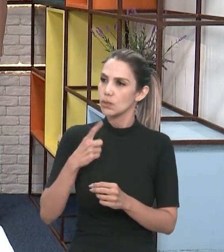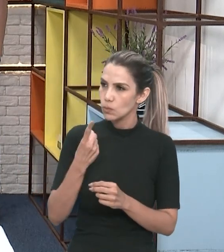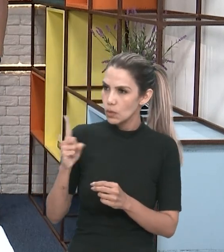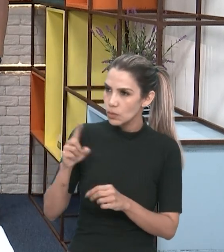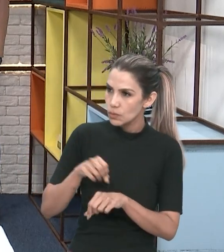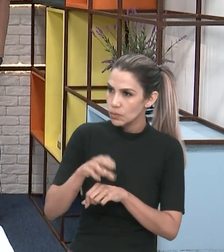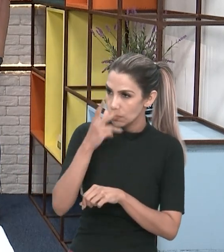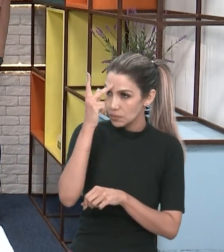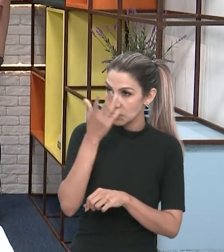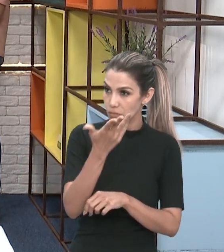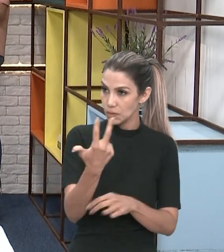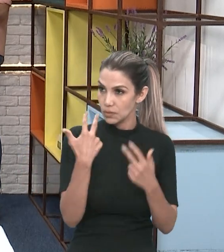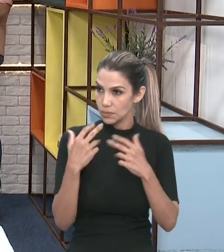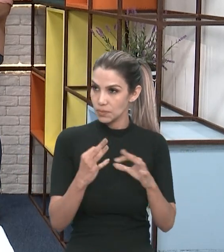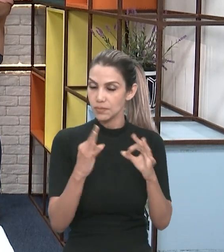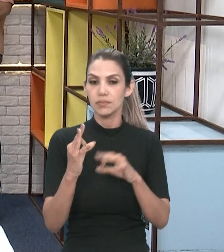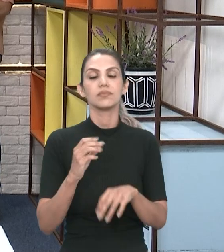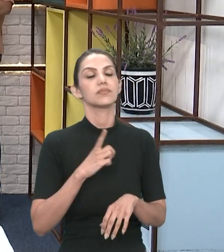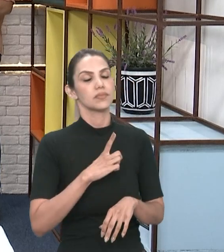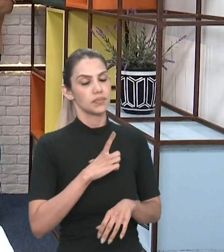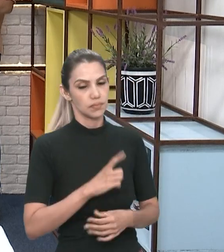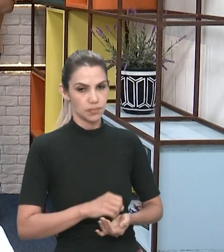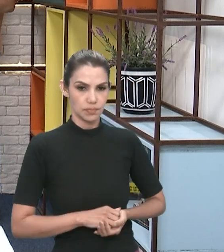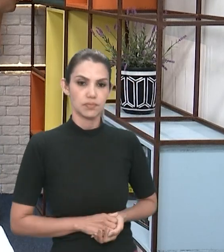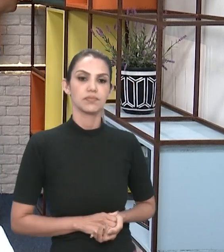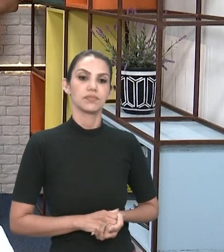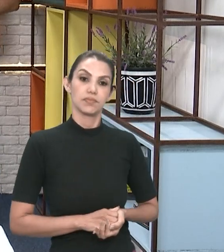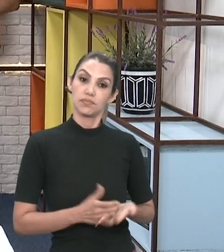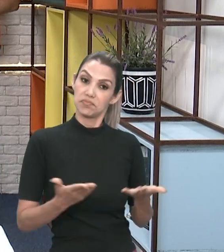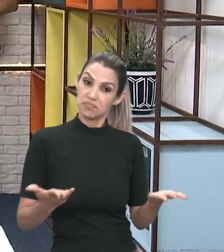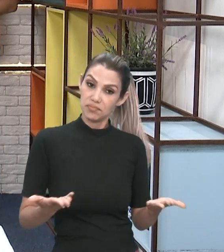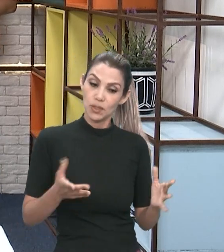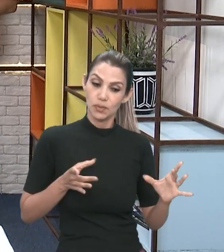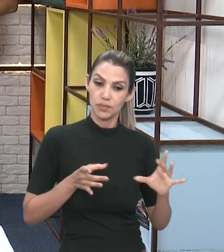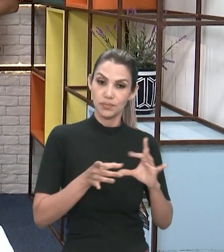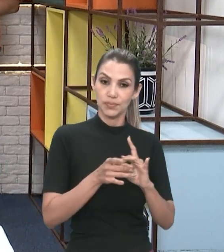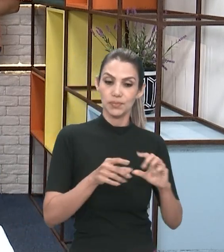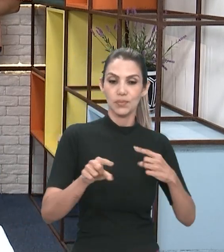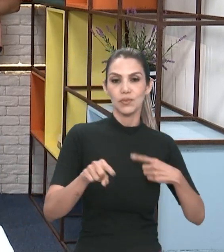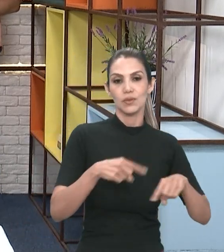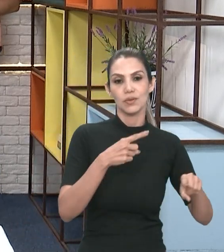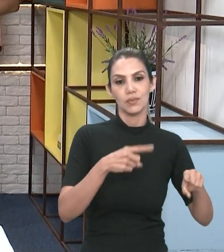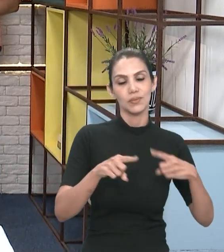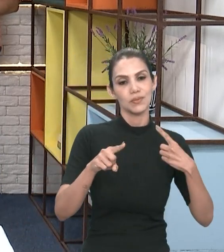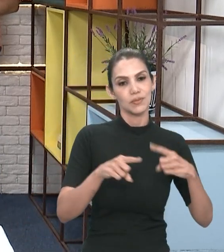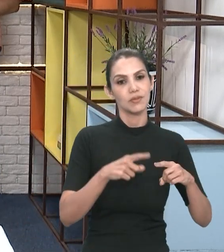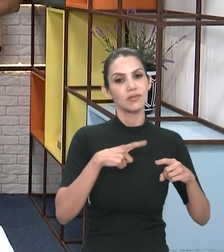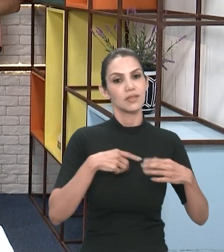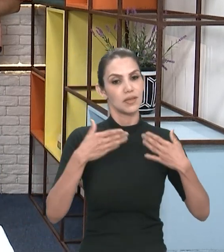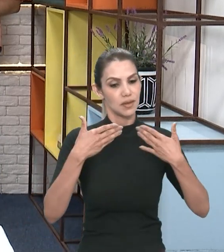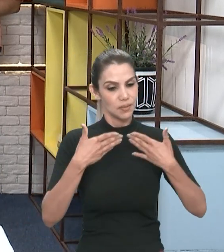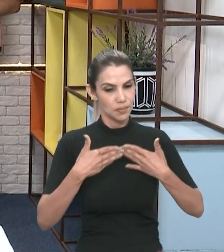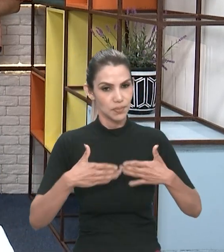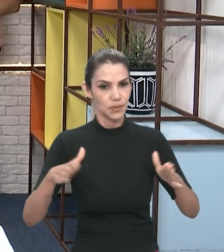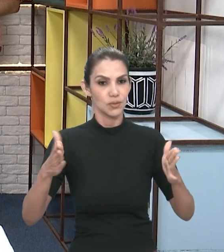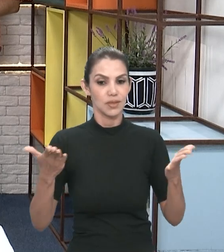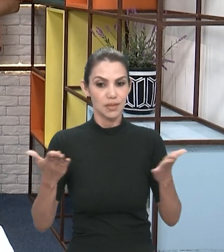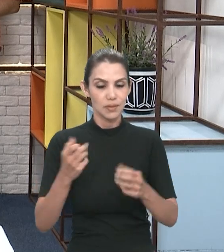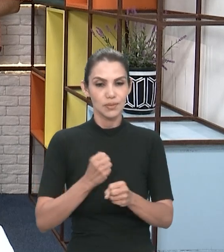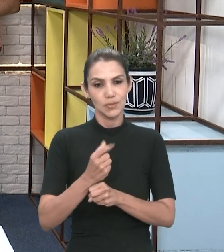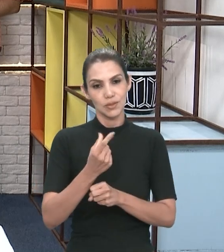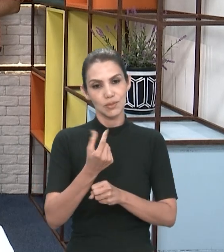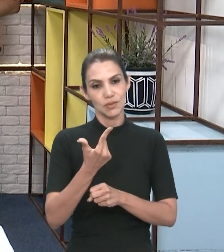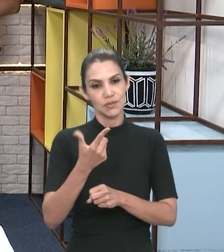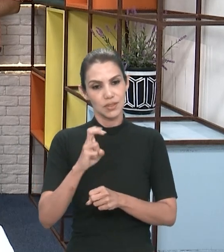para o pessoal? Temos sim. Agora a última dica envolve música. Estou falando da abertura da temporada 2025